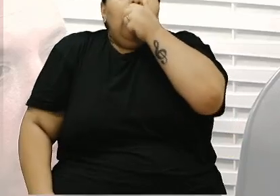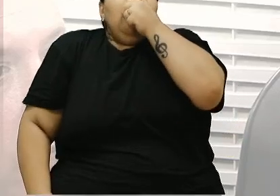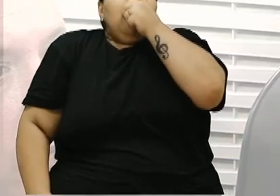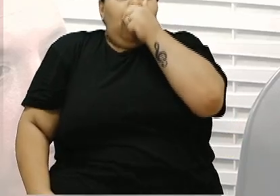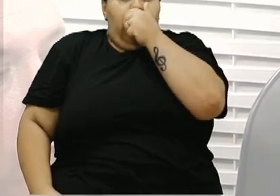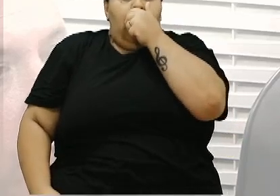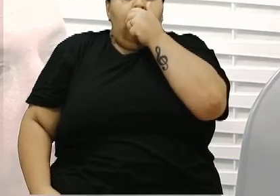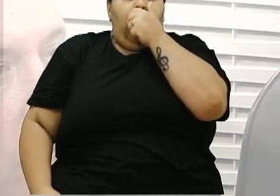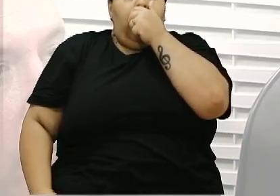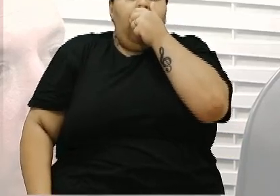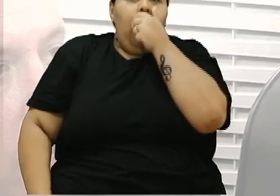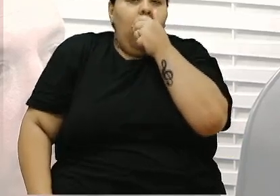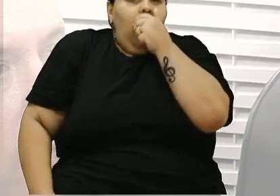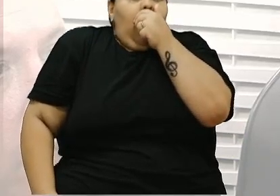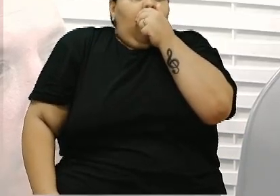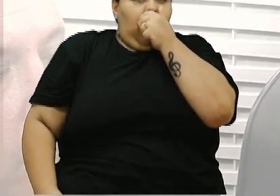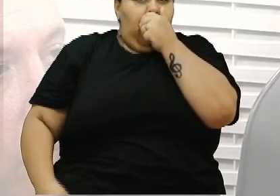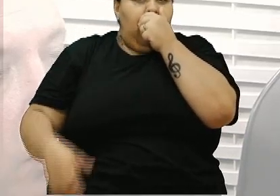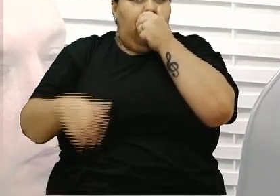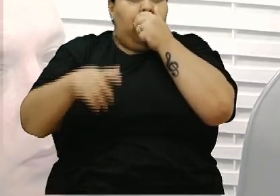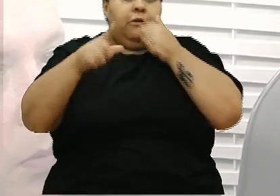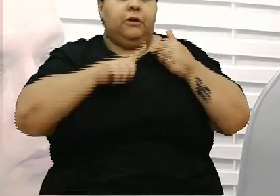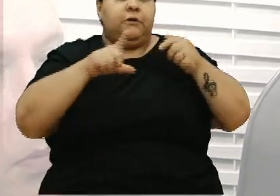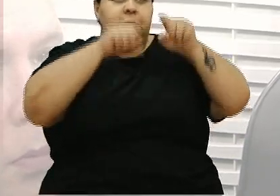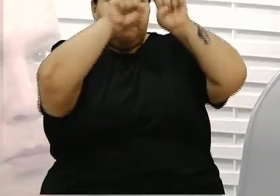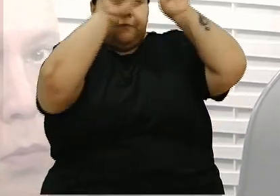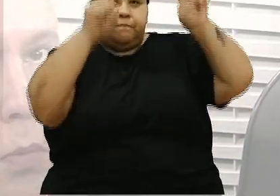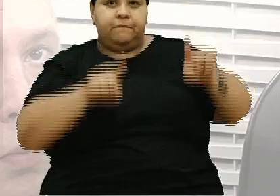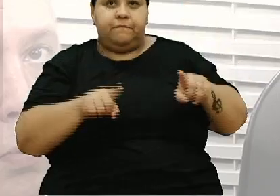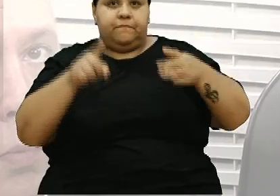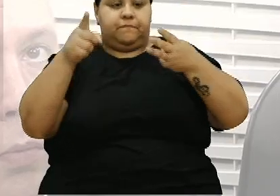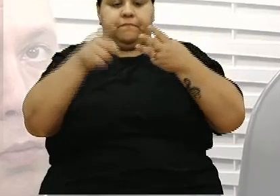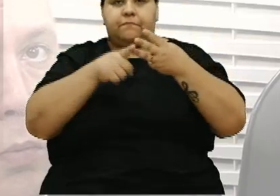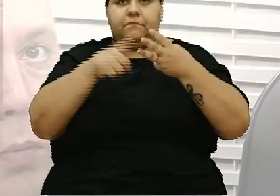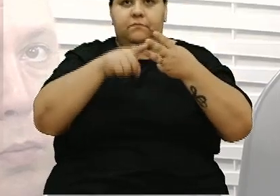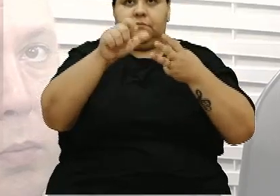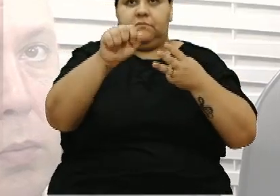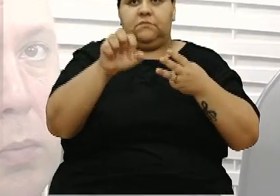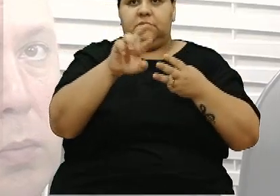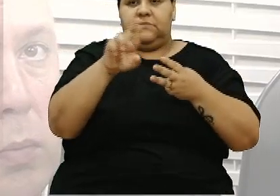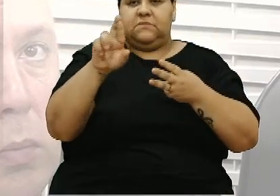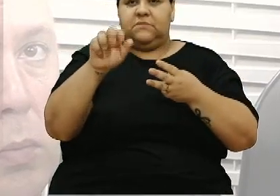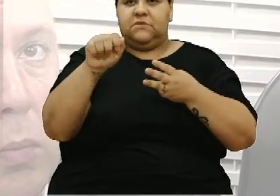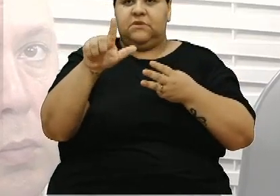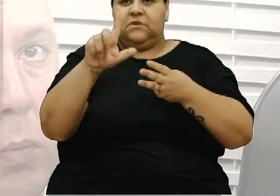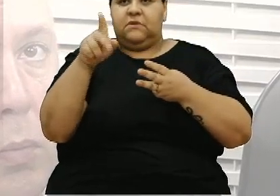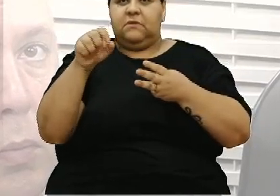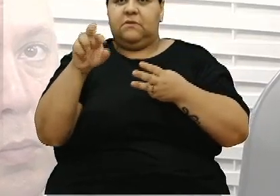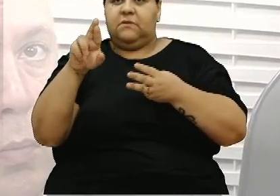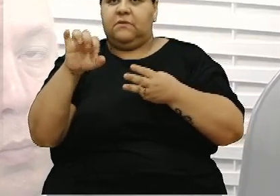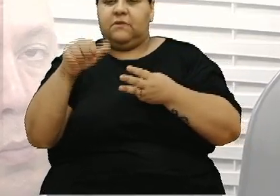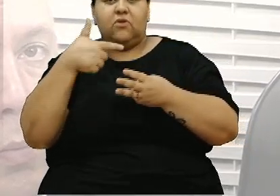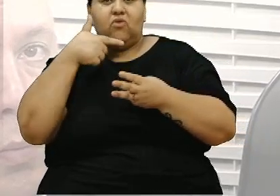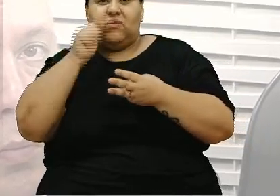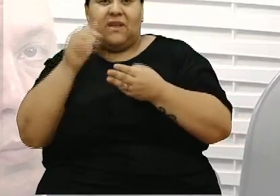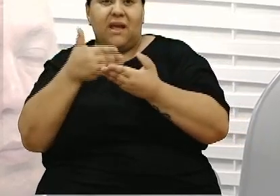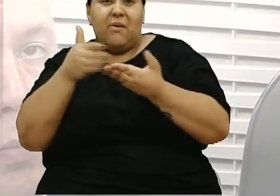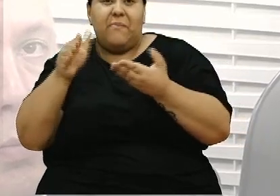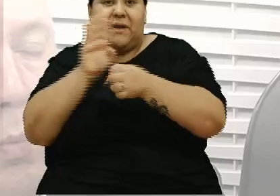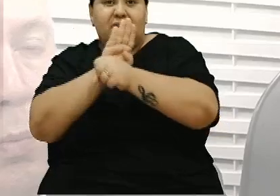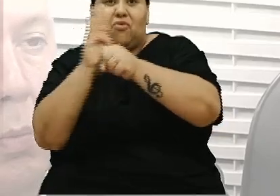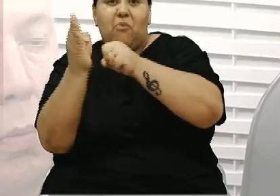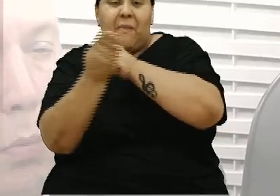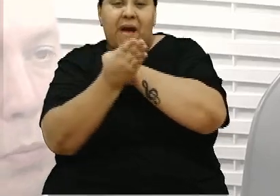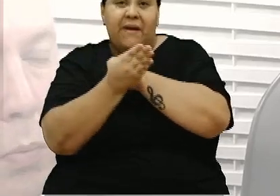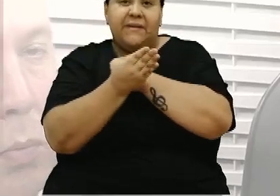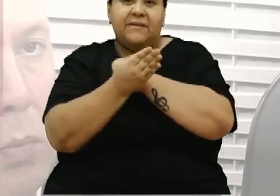irregulares, que tem diversos funcionários. Serralherias, hoje tu não consegue abrir hoje no bairro Serrano. E em boa parte